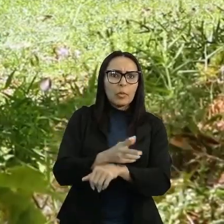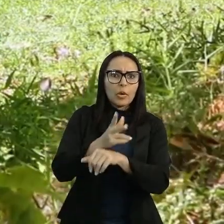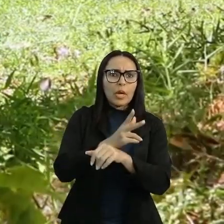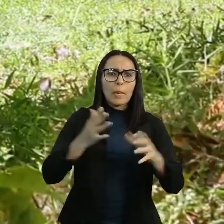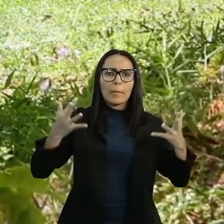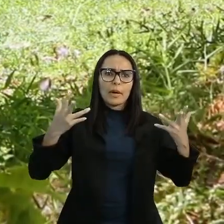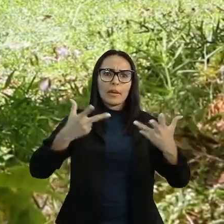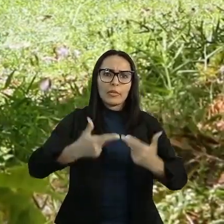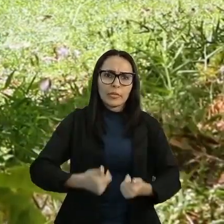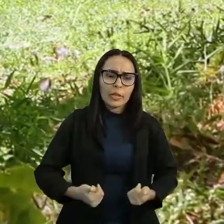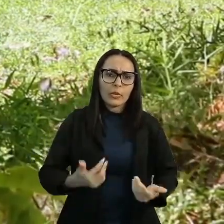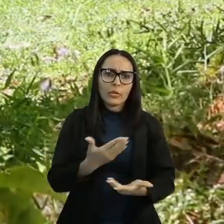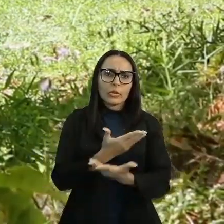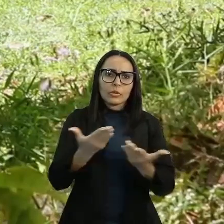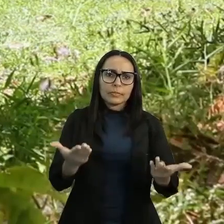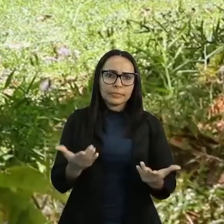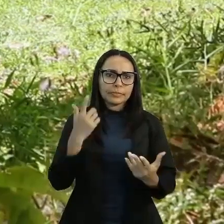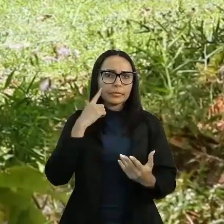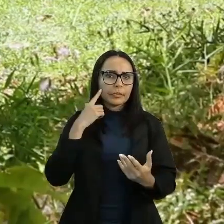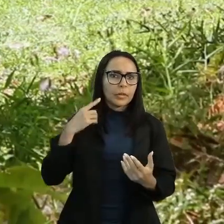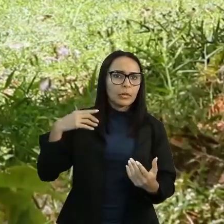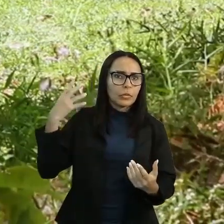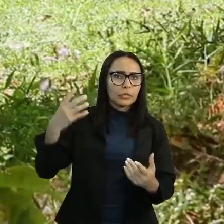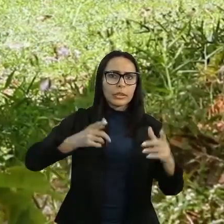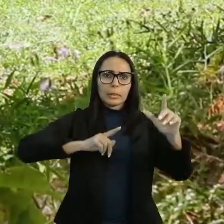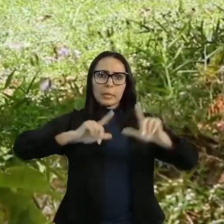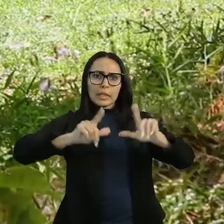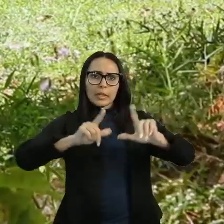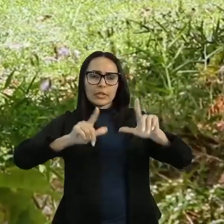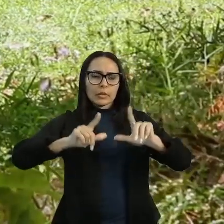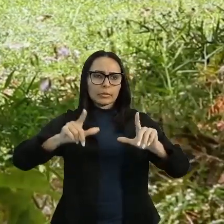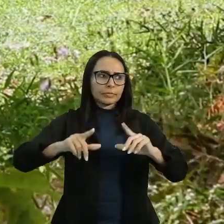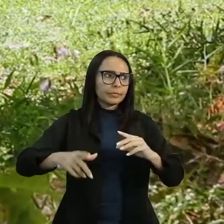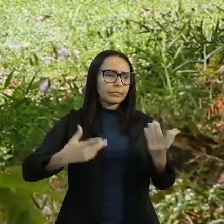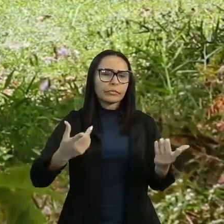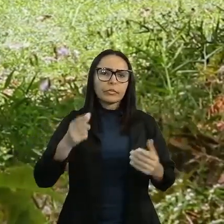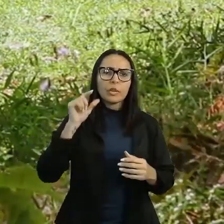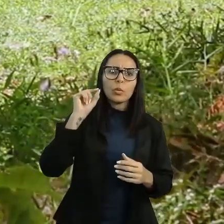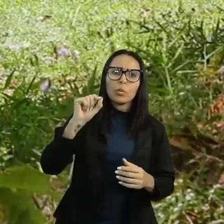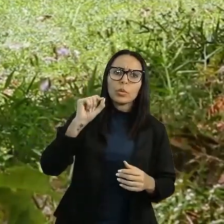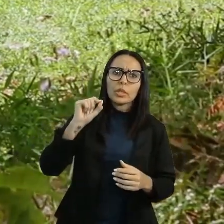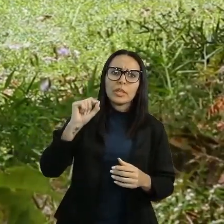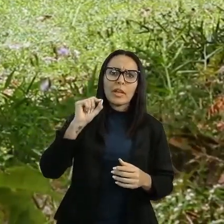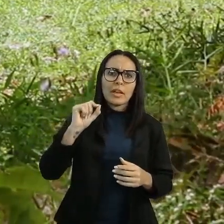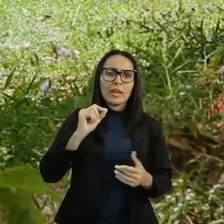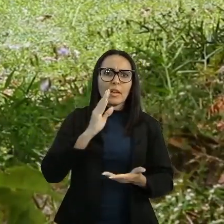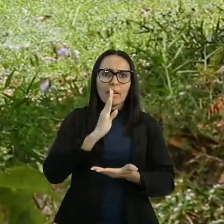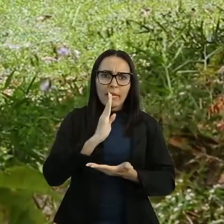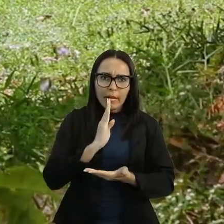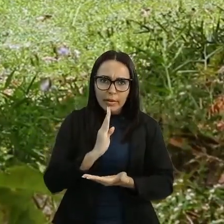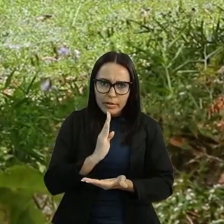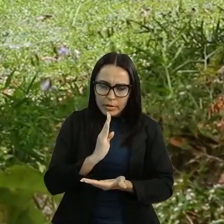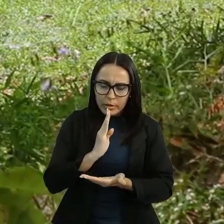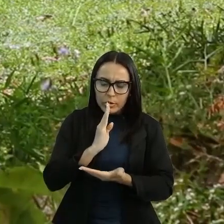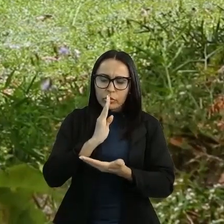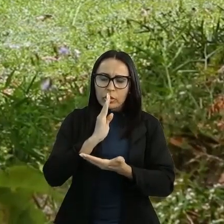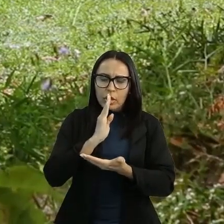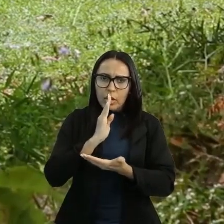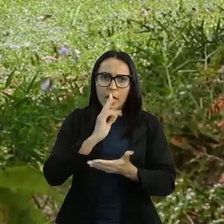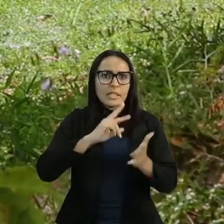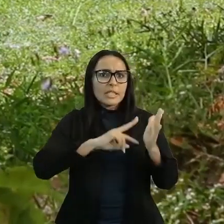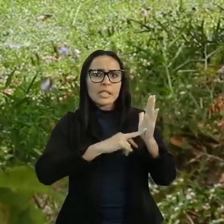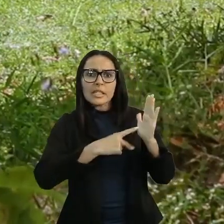Dama. Vraja Dama. E aí aqui eu queria saber o seguinte, nesse momento a gente separou umas perguntinhas, mas eu queria entender melhor, Guru, sobre a questão da